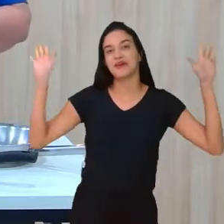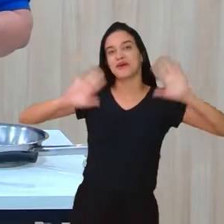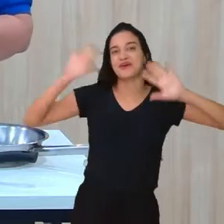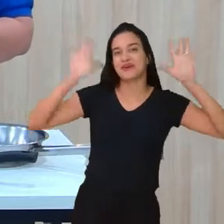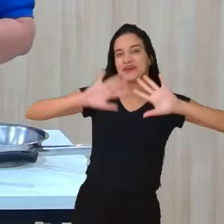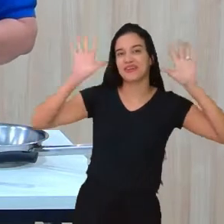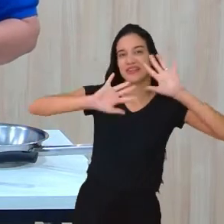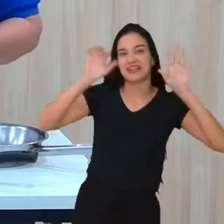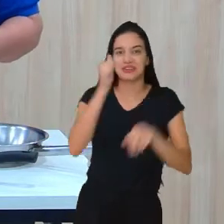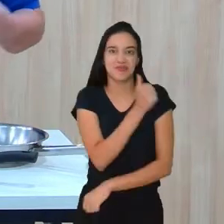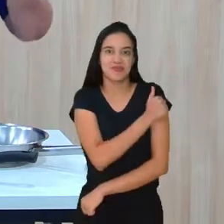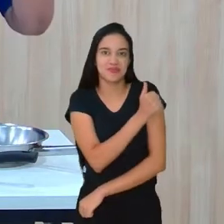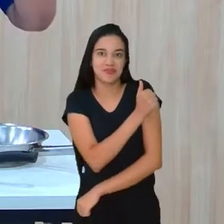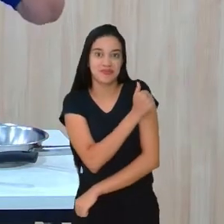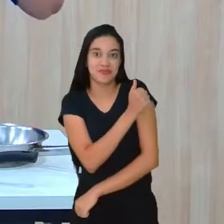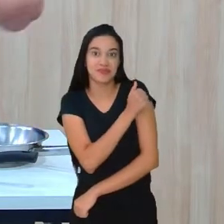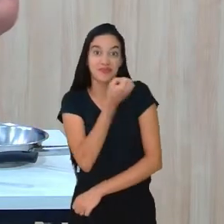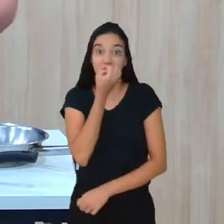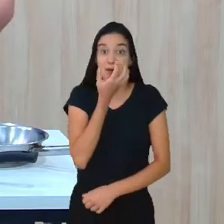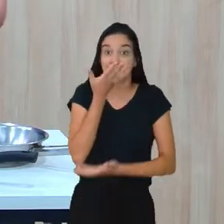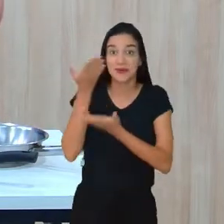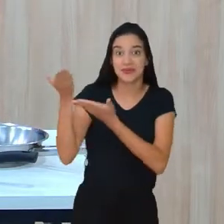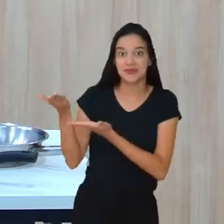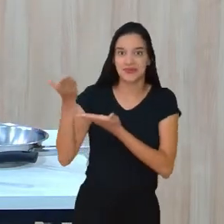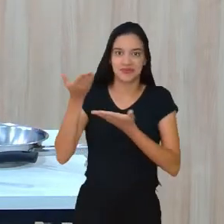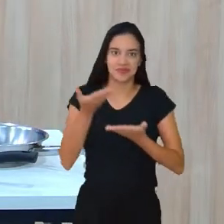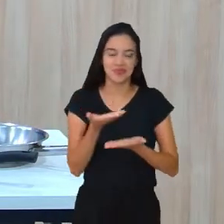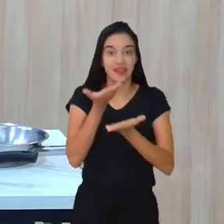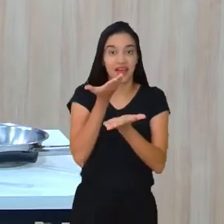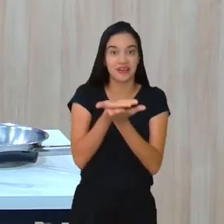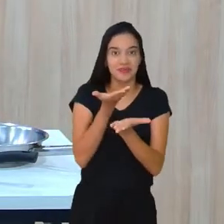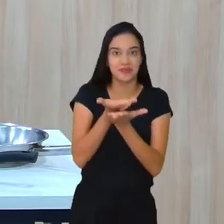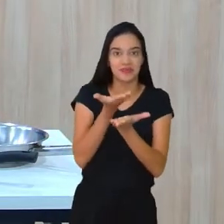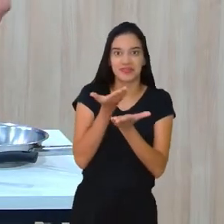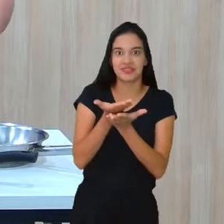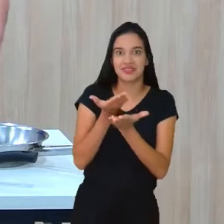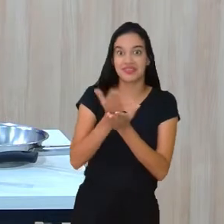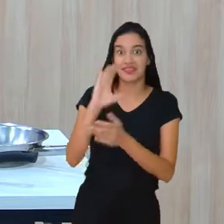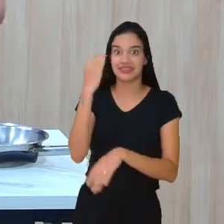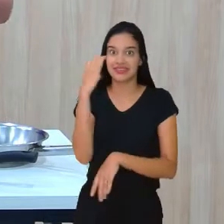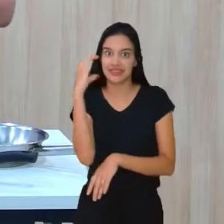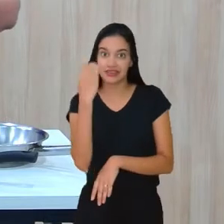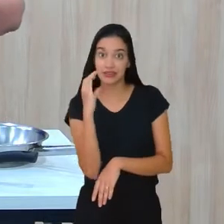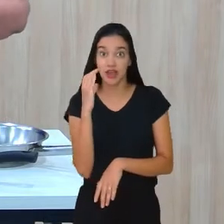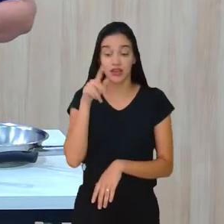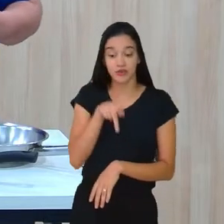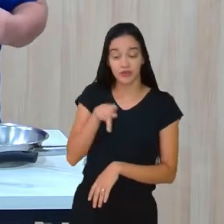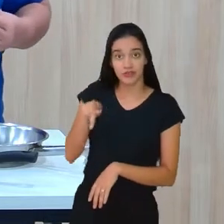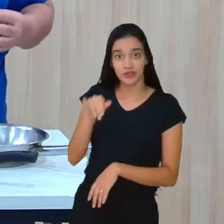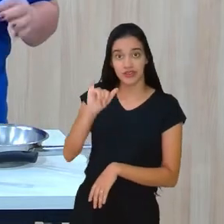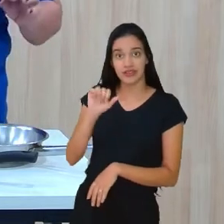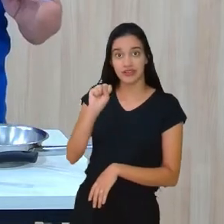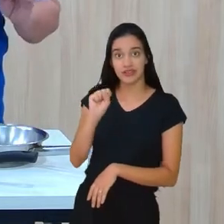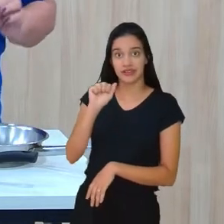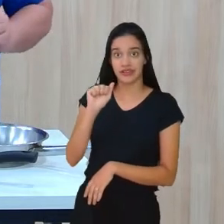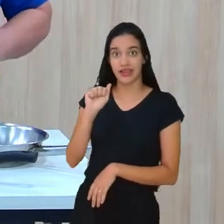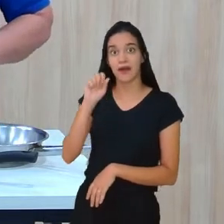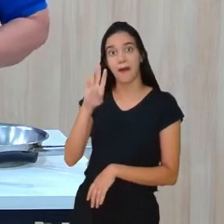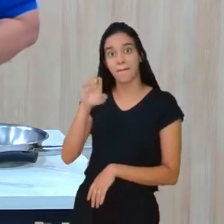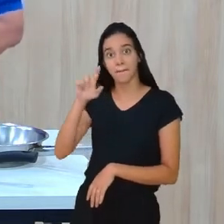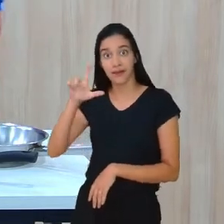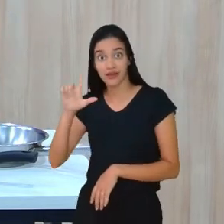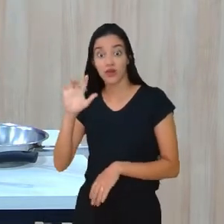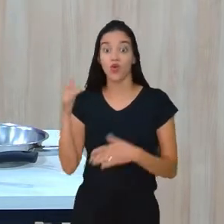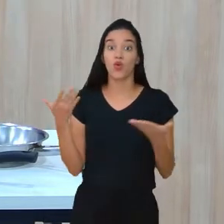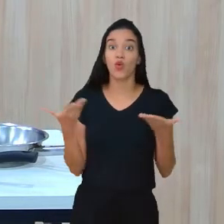Olá, alunos e alunas, sejam todos bem-vindos a mais uma aula de ciências. Eu sou a professora Isabel e vamos juntos